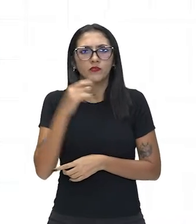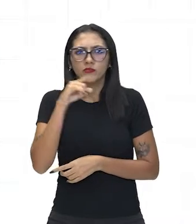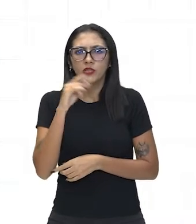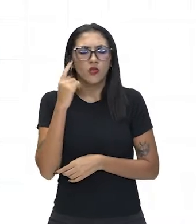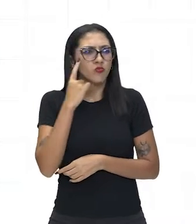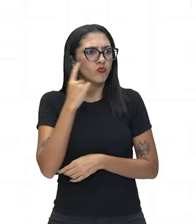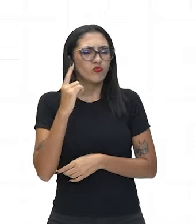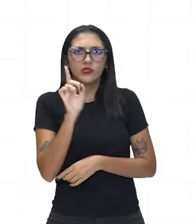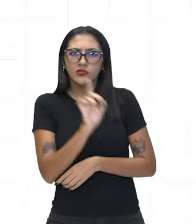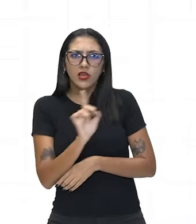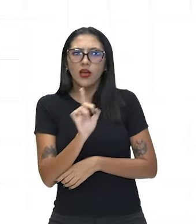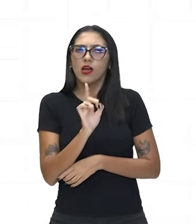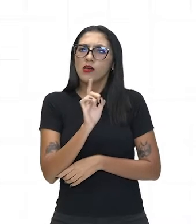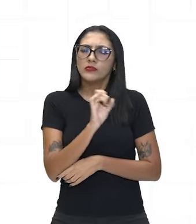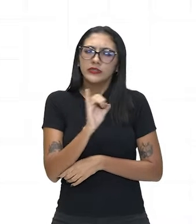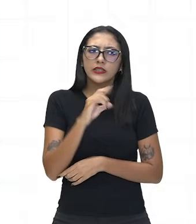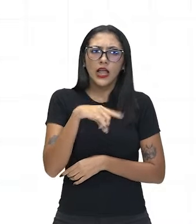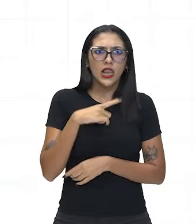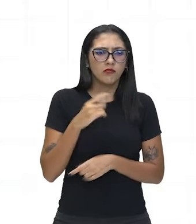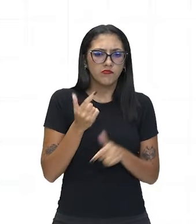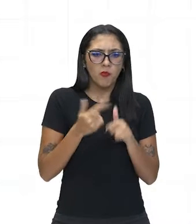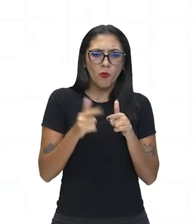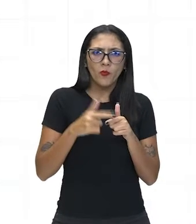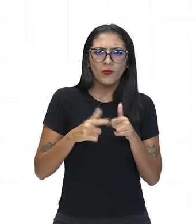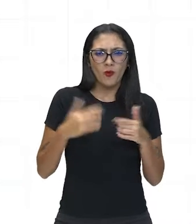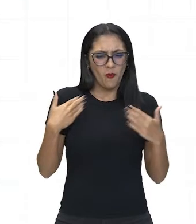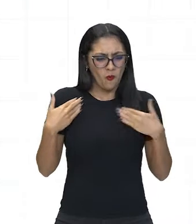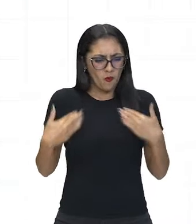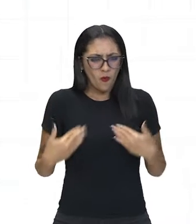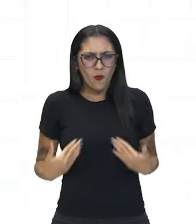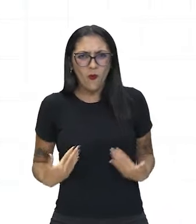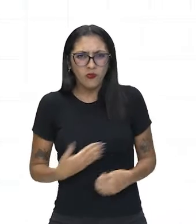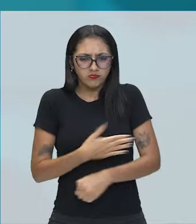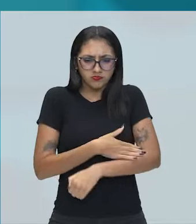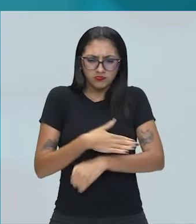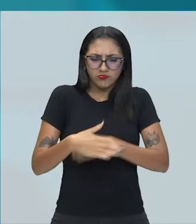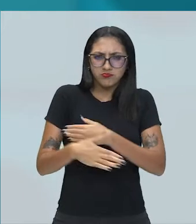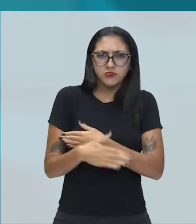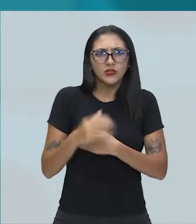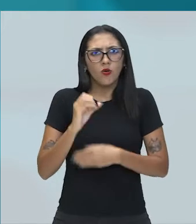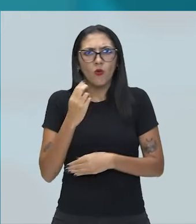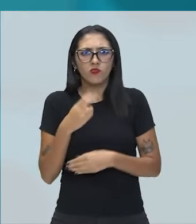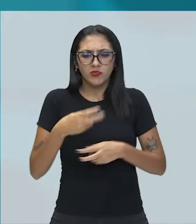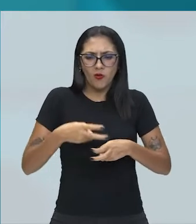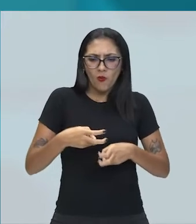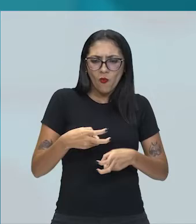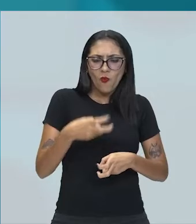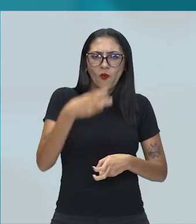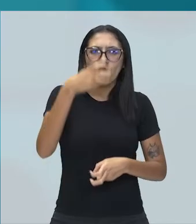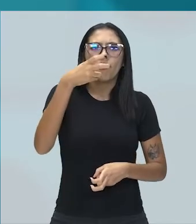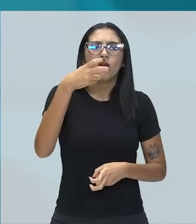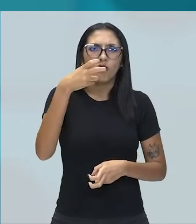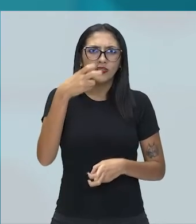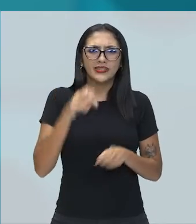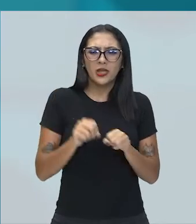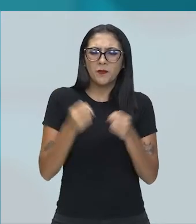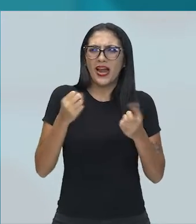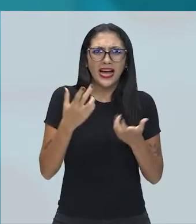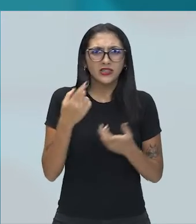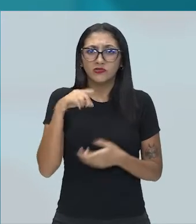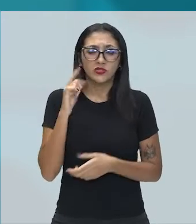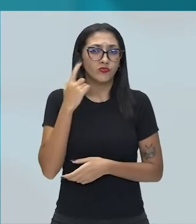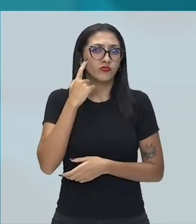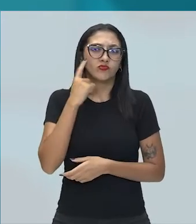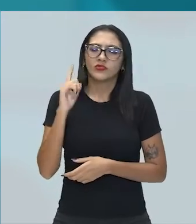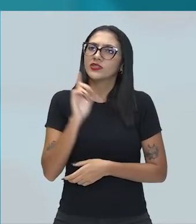se aquela pessoa, por exemplo, tem alguma parte do seu corpo que está quebrada, pode ser que essa fratura ela não esteja exposta, então você não